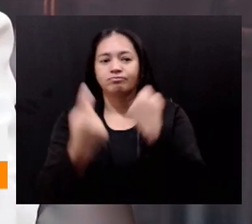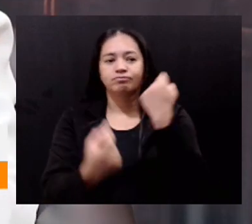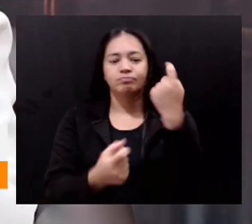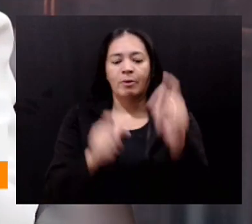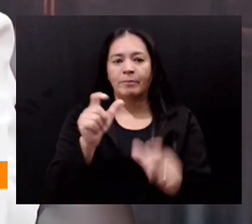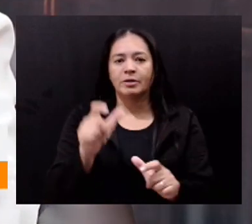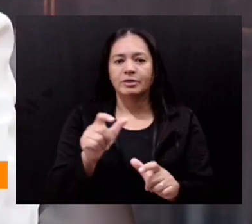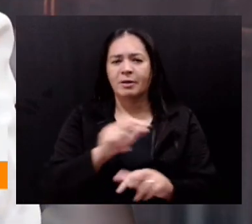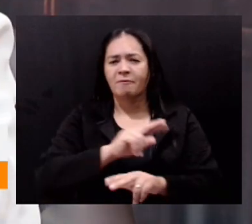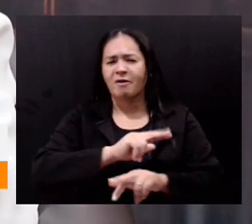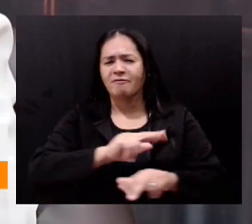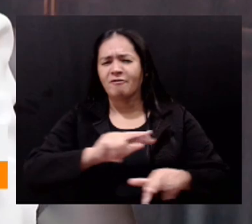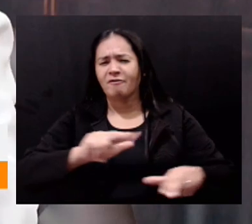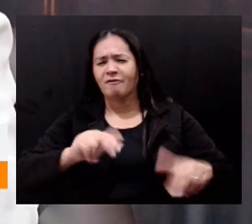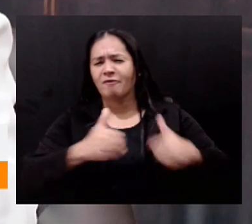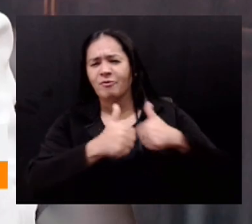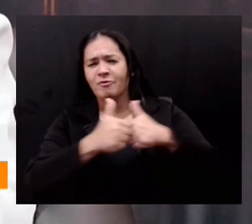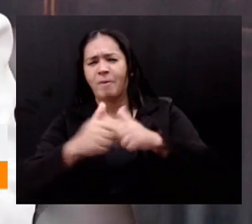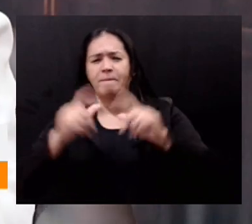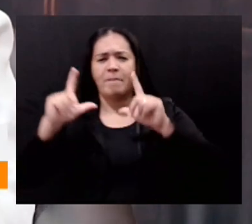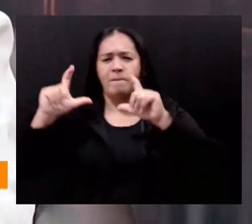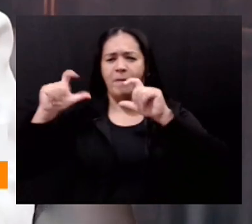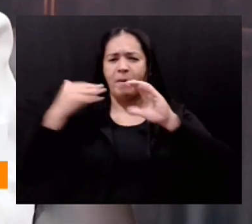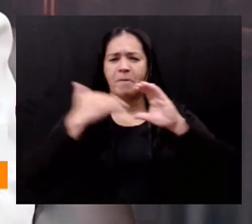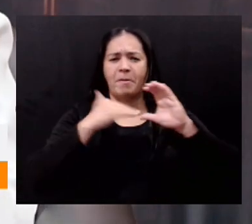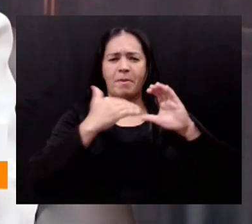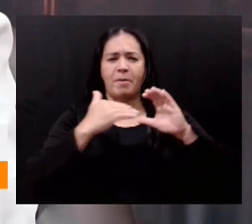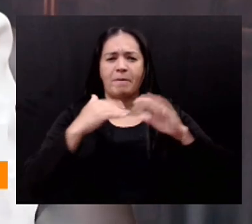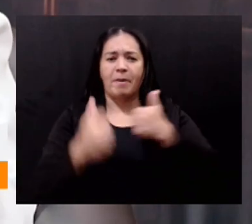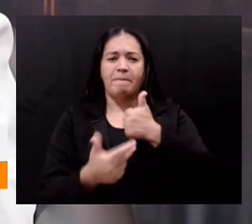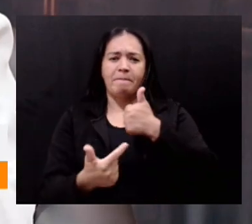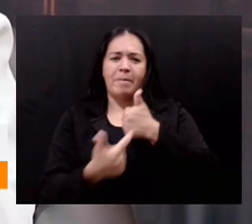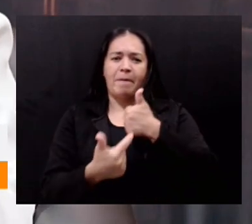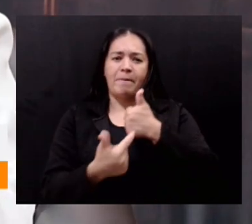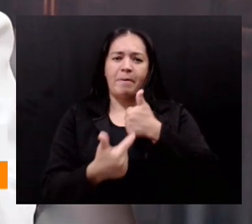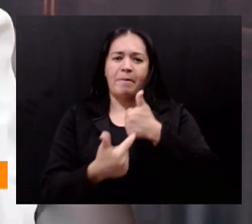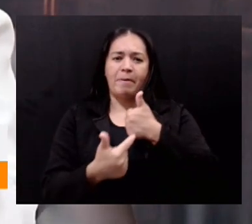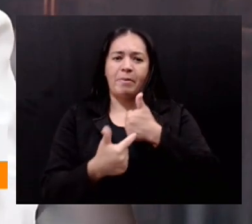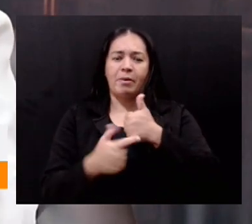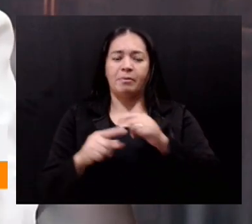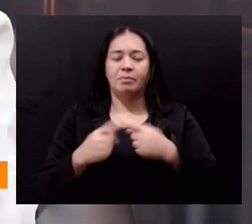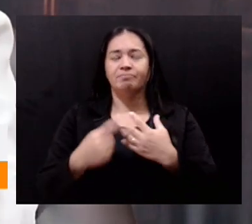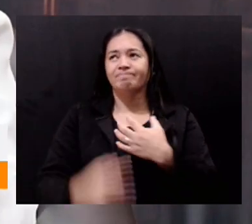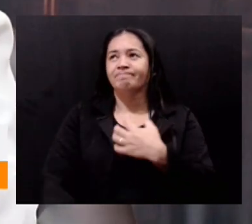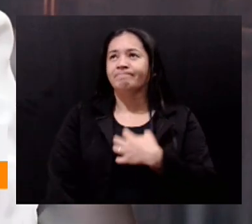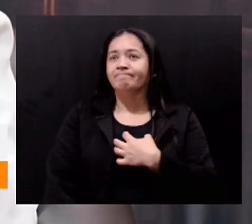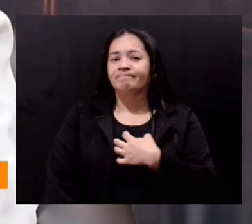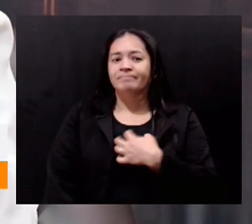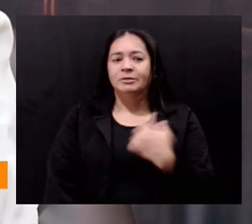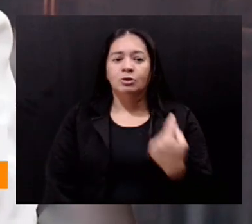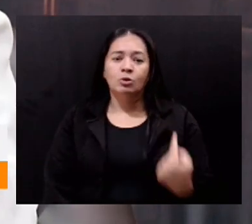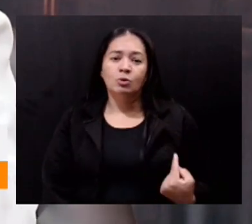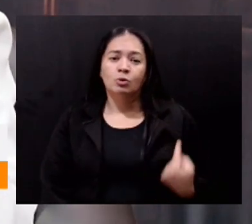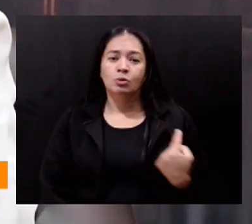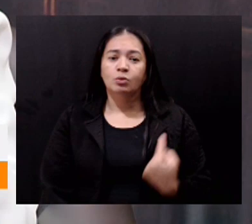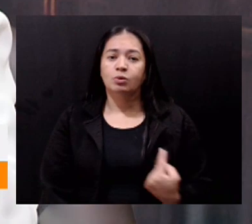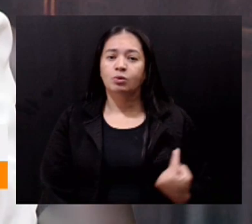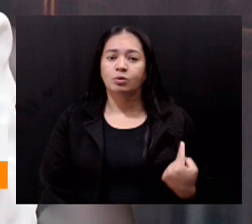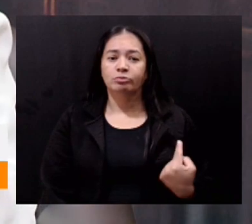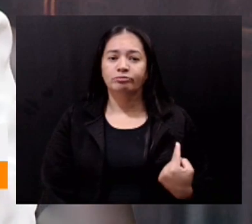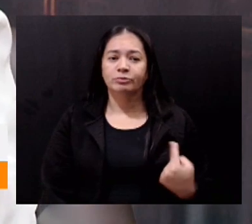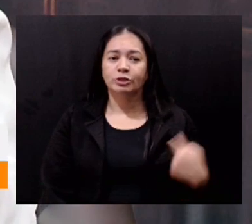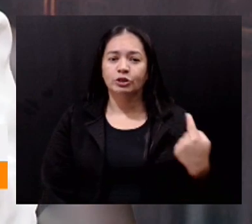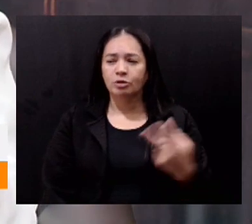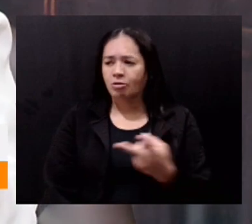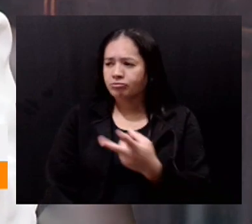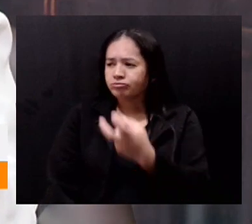postam fotos, têm vários likes, curtidas, mas se sentem muito sozinhas. Então a gente está vendo cada vez mais esse